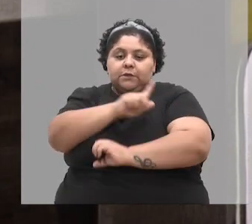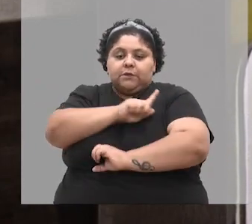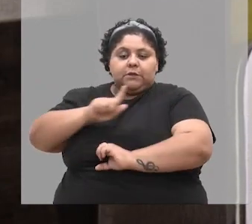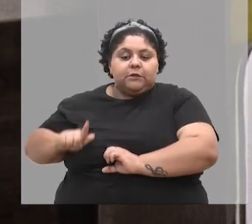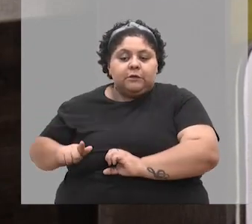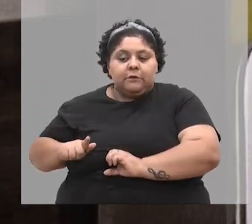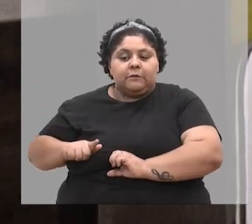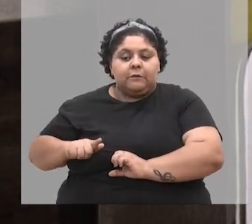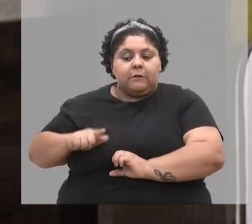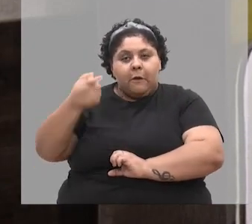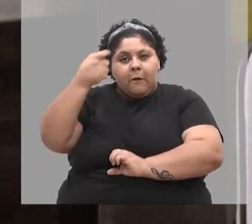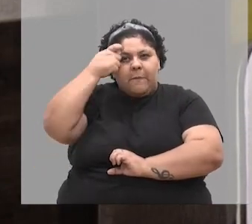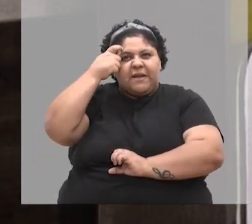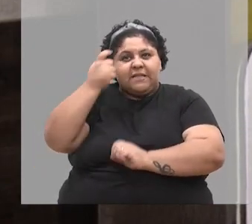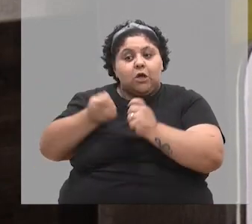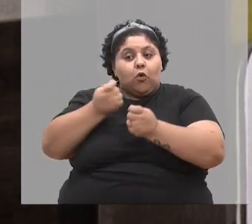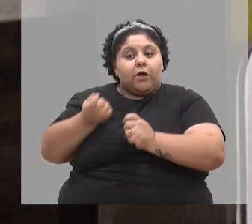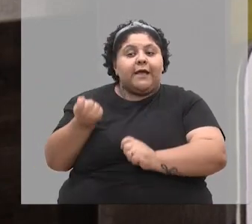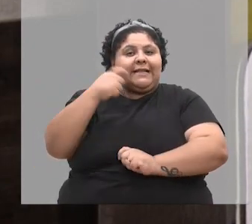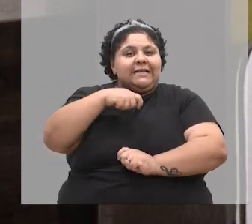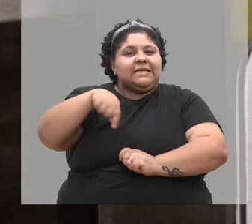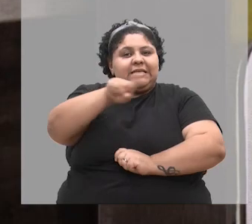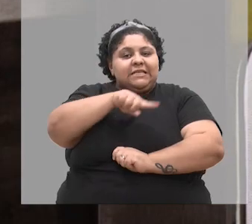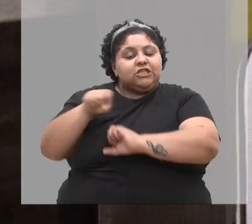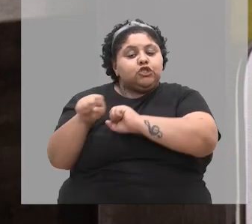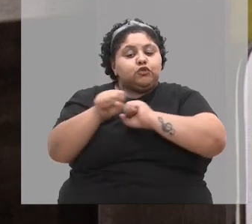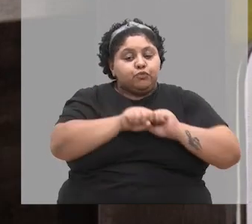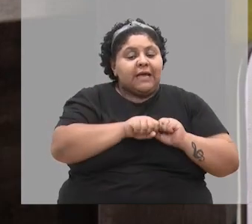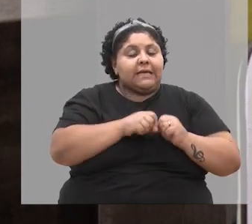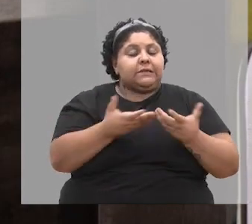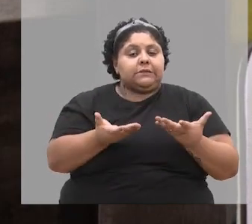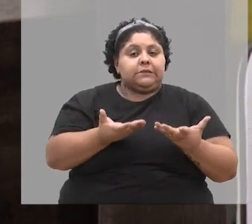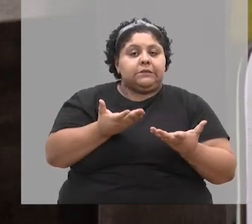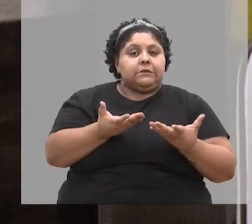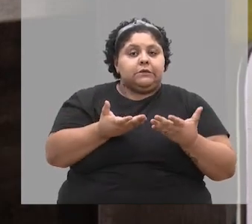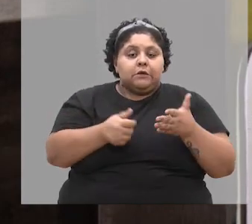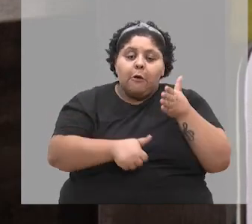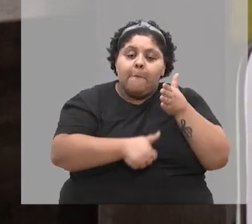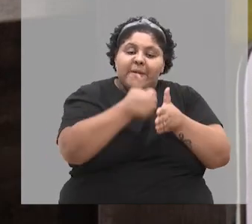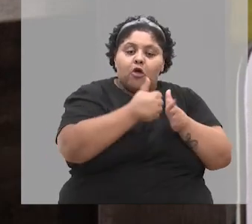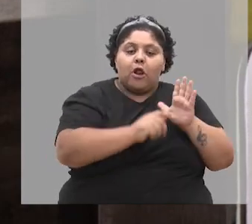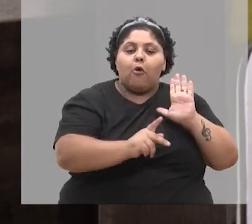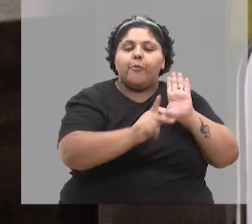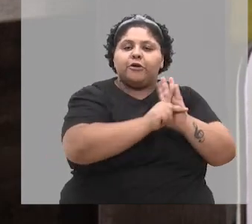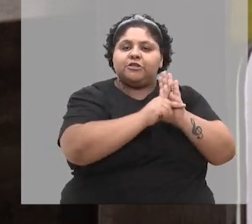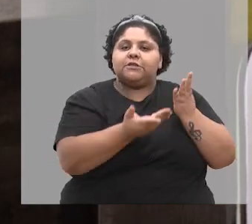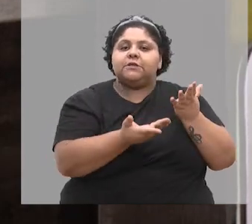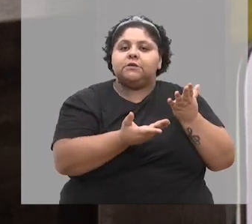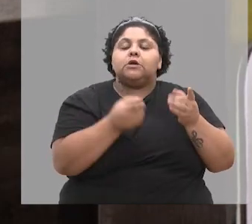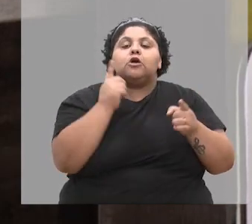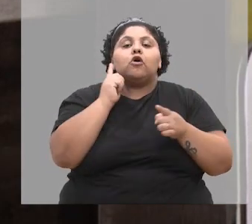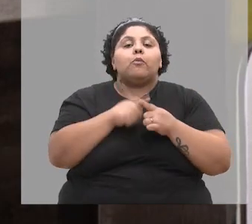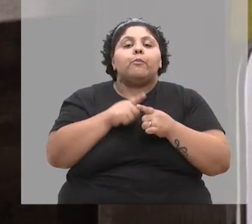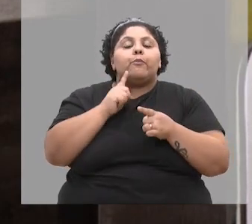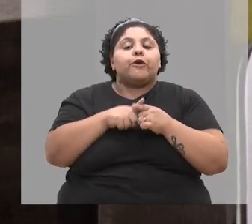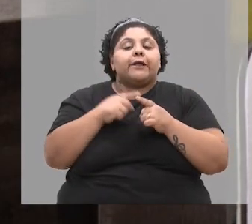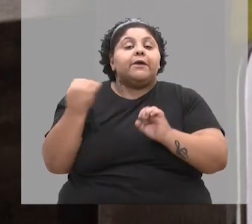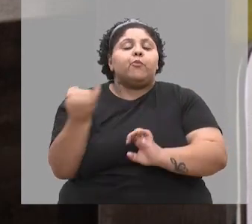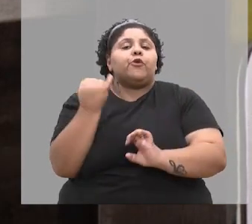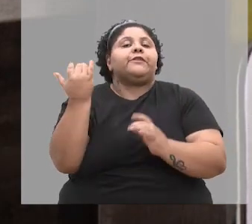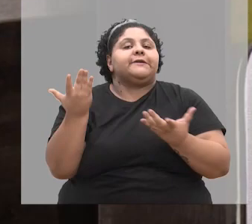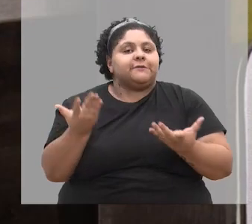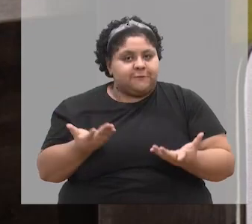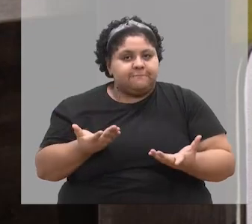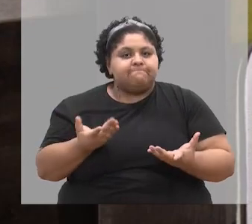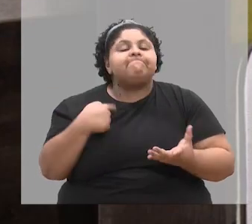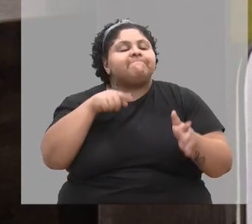equipe de governo para entender quais eram as necessidades e para que a gente pudesse, então, viabilizar esse projeto. Por que